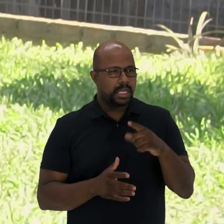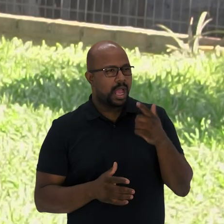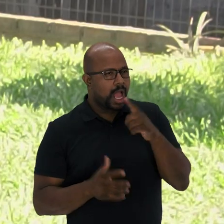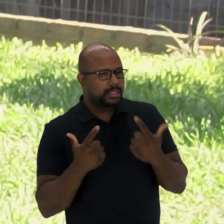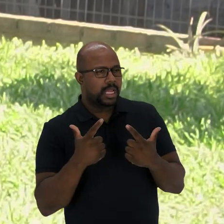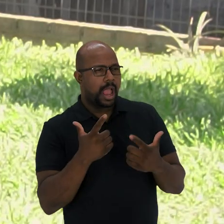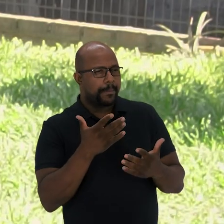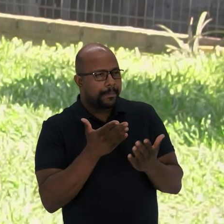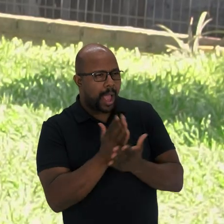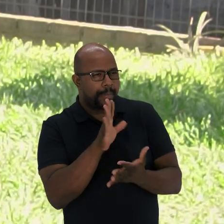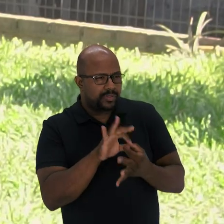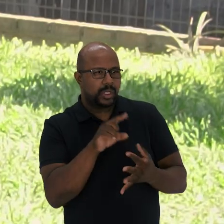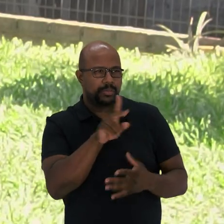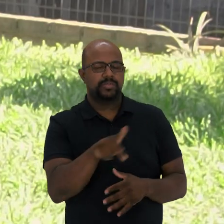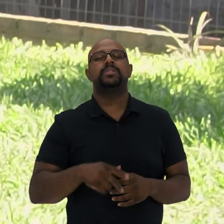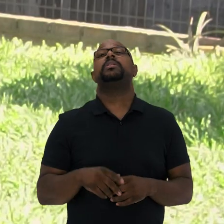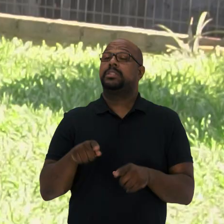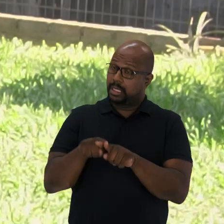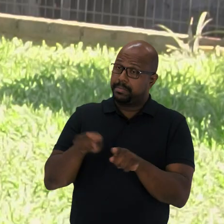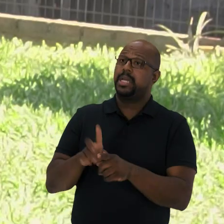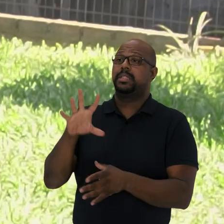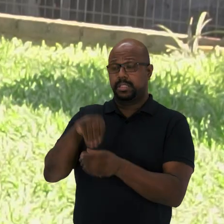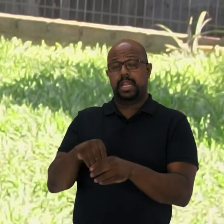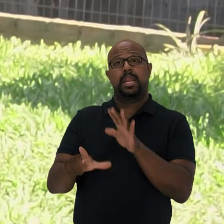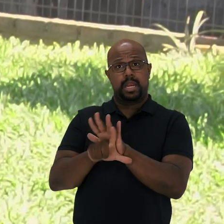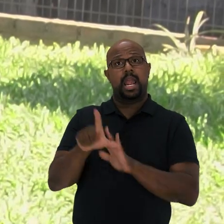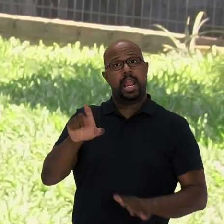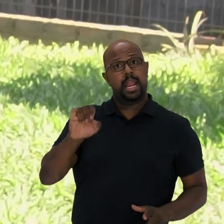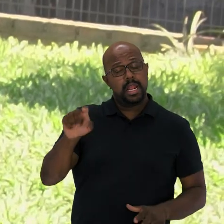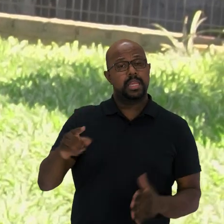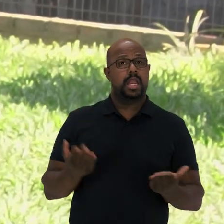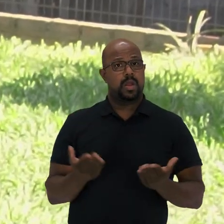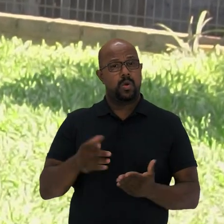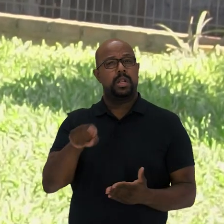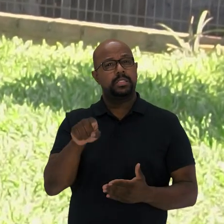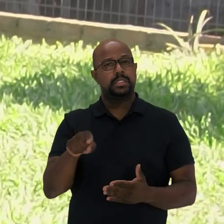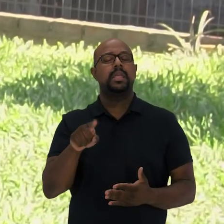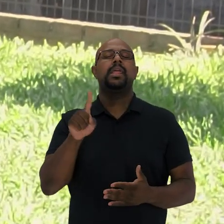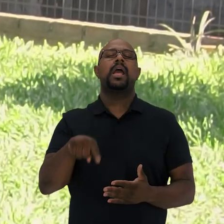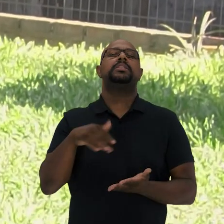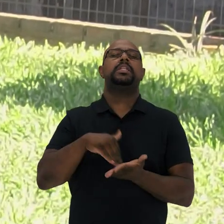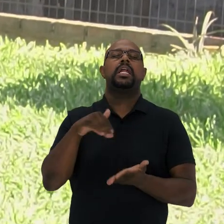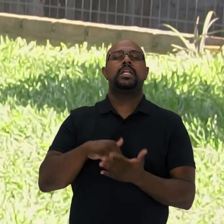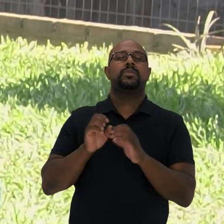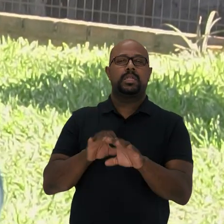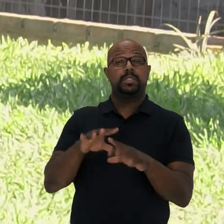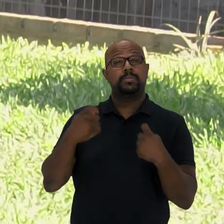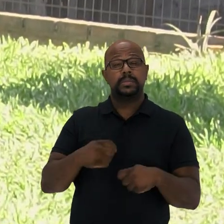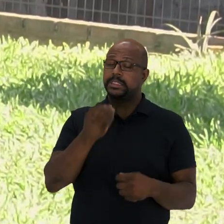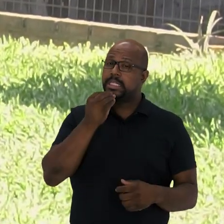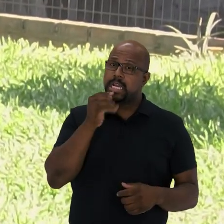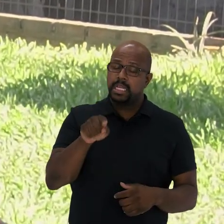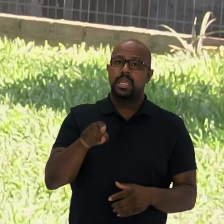de professores, como é que seria? Também está na lei. Está na lei a forma que a Secretaria da Educação